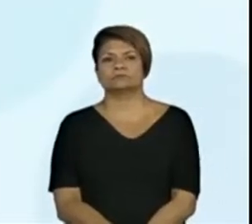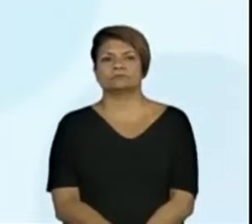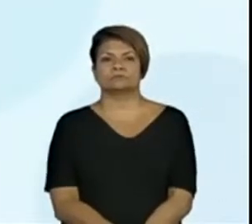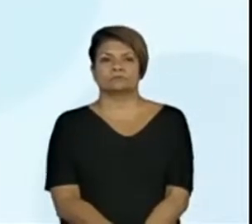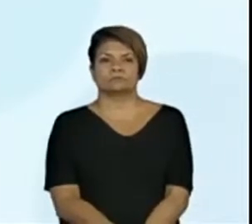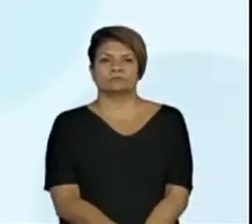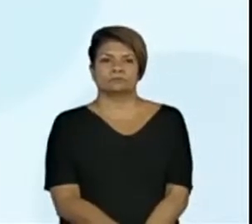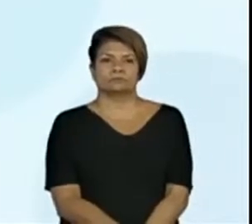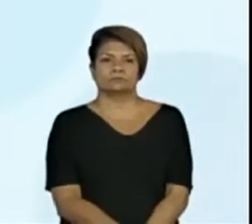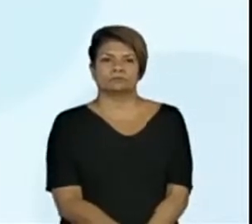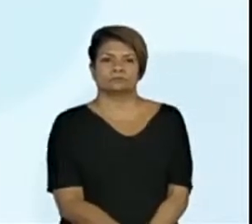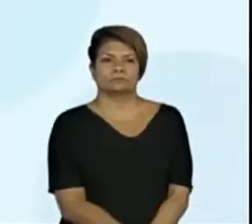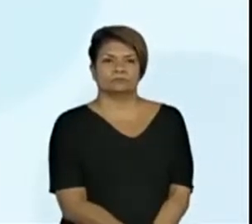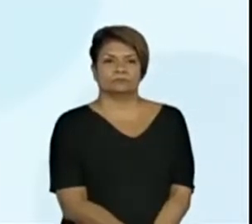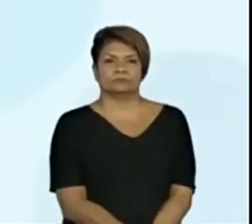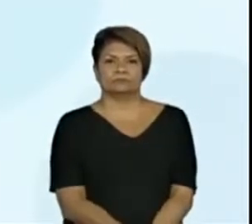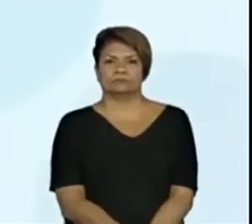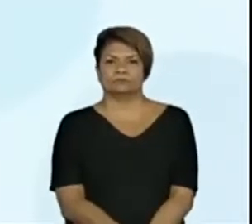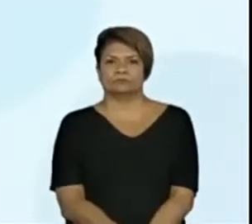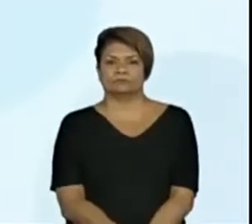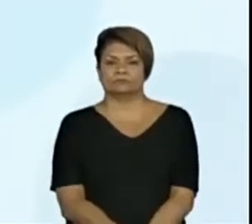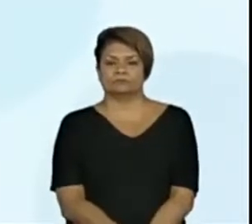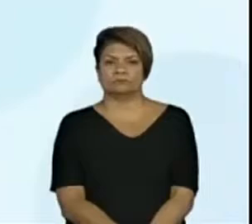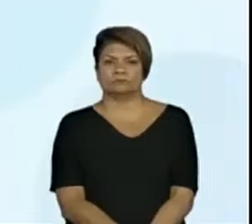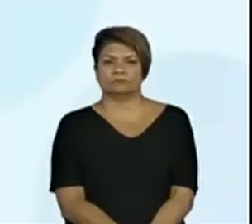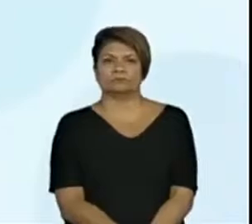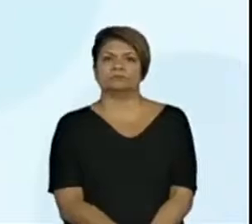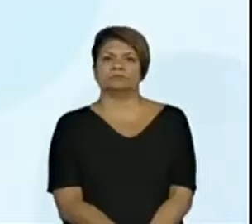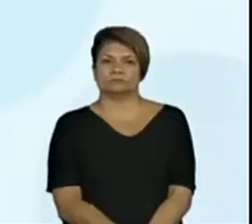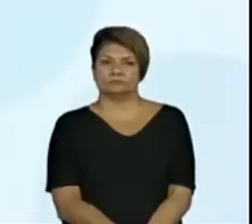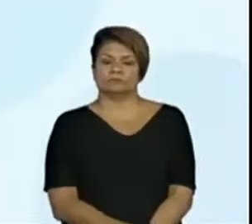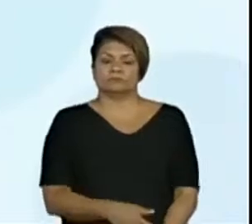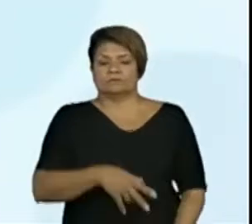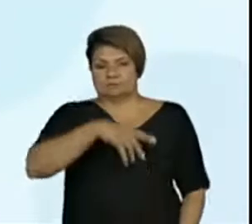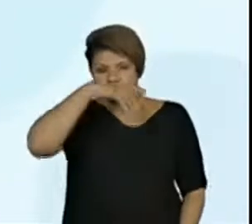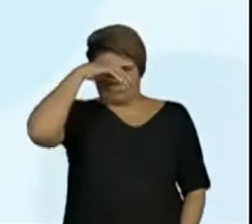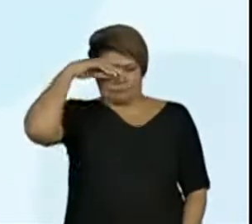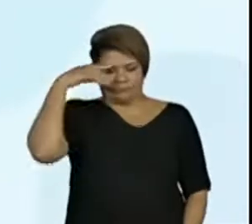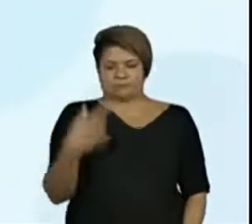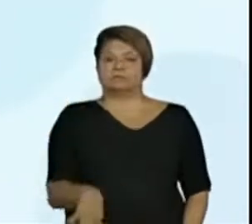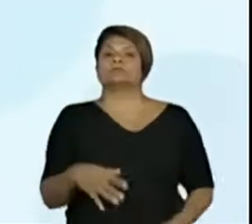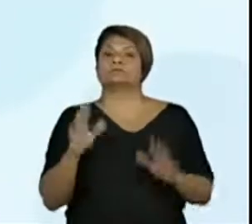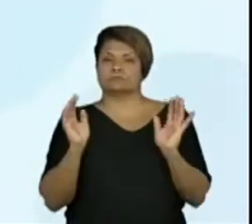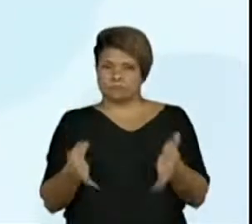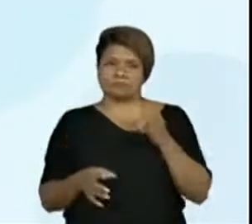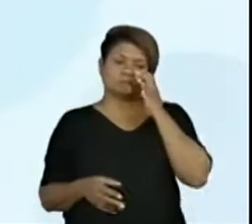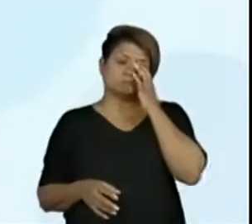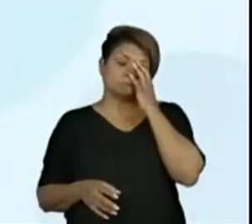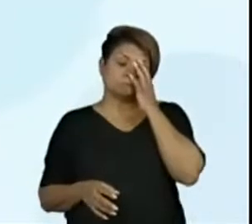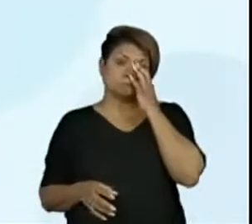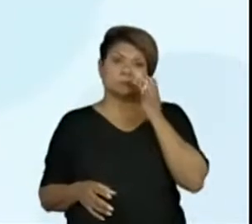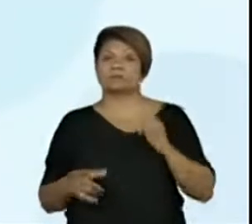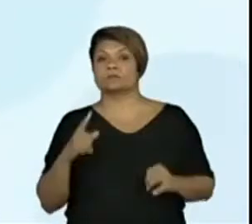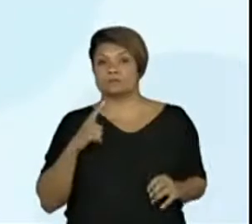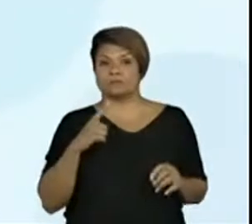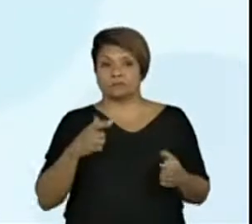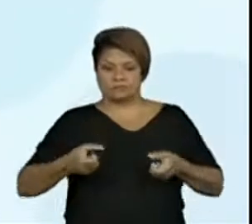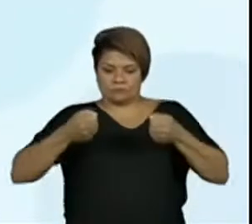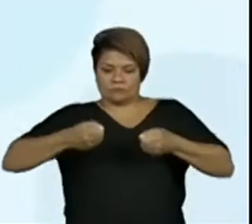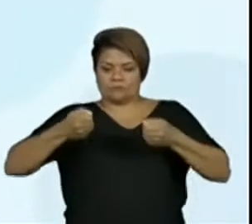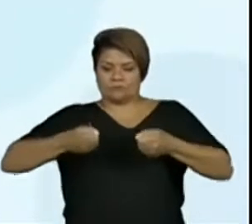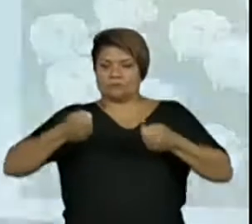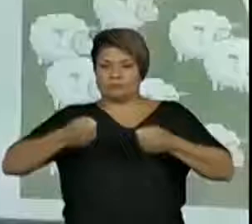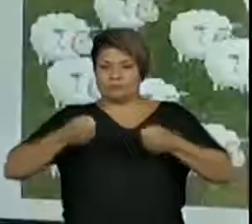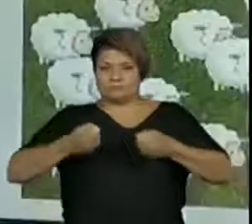mais uma, mais uma, por fim a última. Ufa! Temos aqui em minhas mãos o saquinho